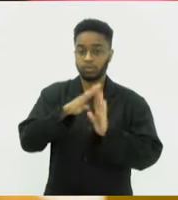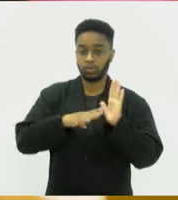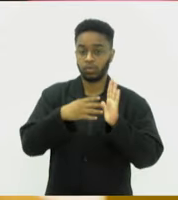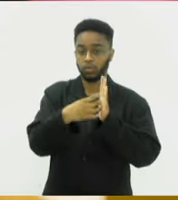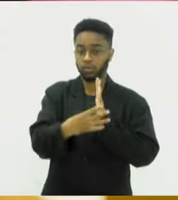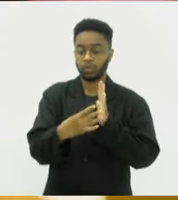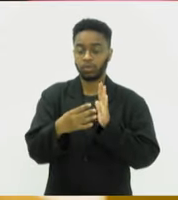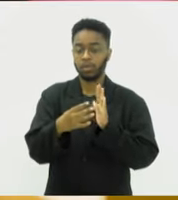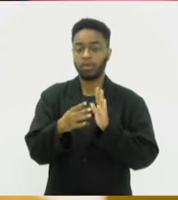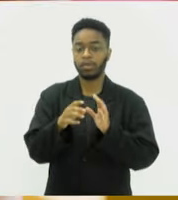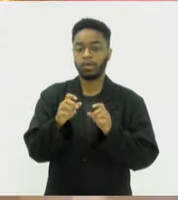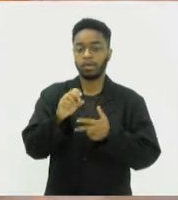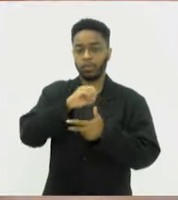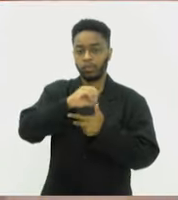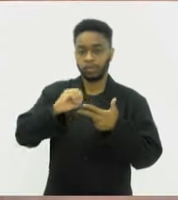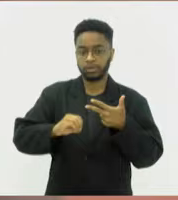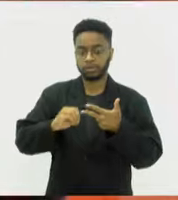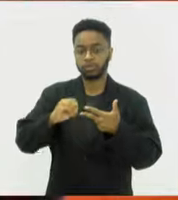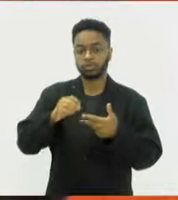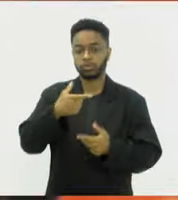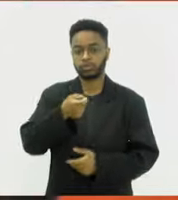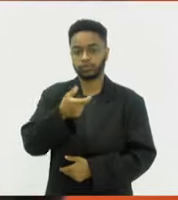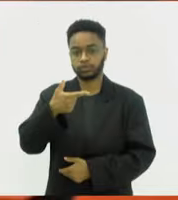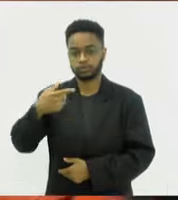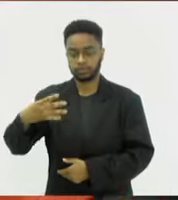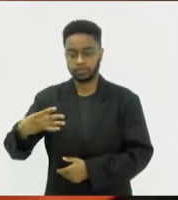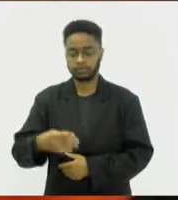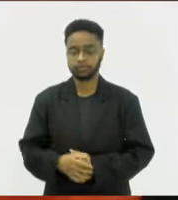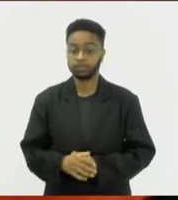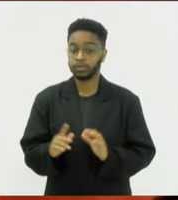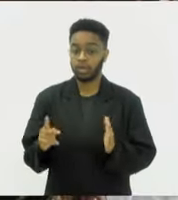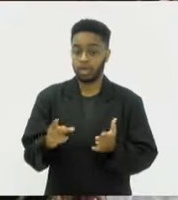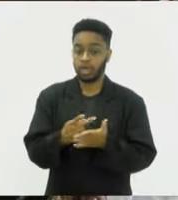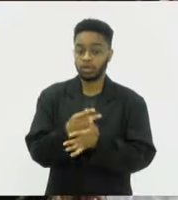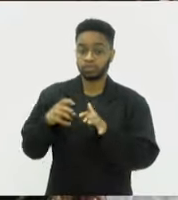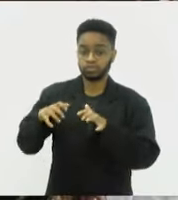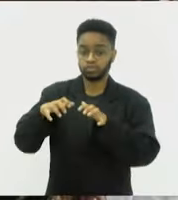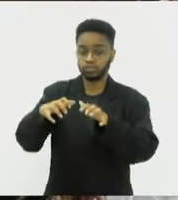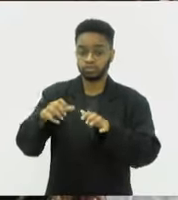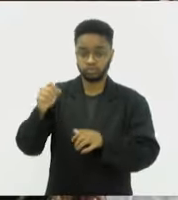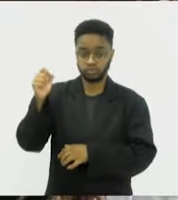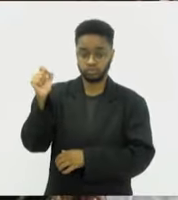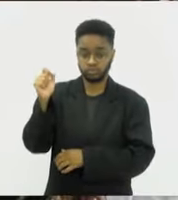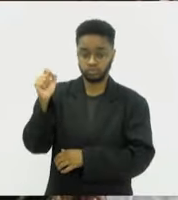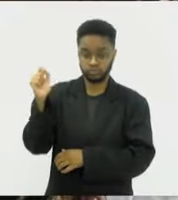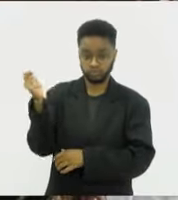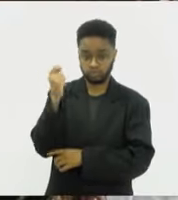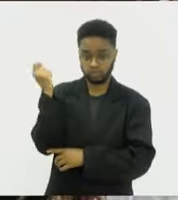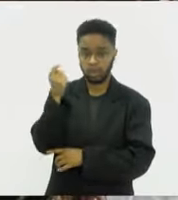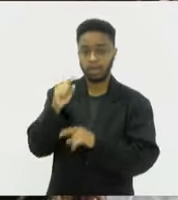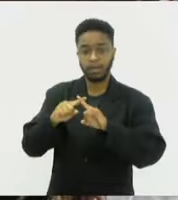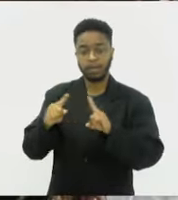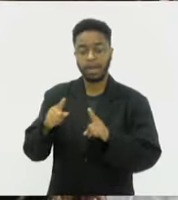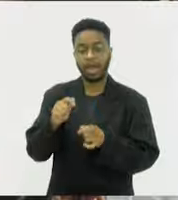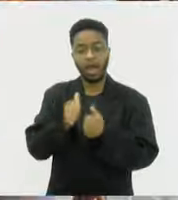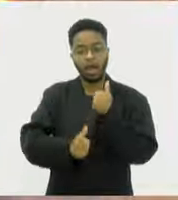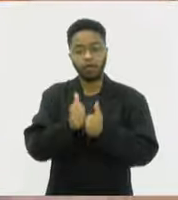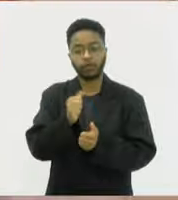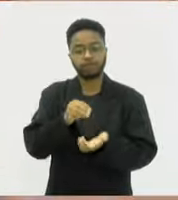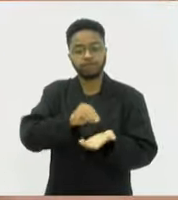Enem 2024. Apesar da tragédia no Sul, não vai faltar arroz nos supermercados